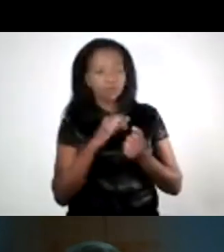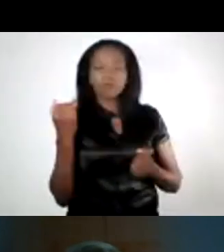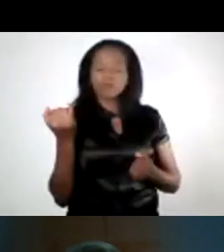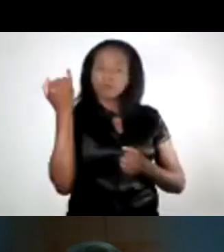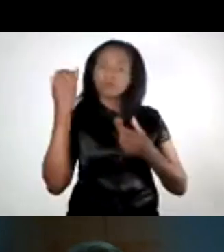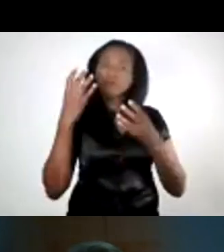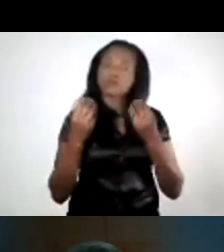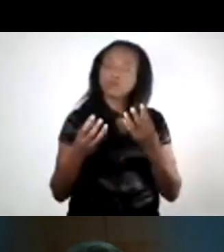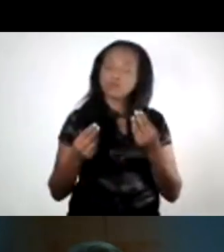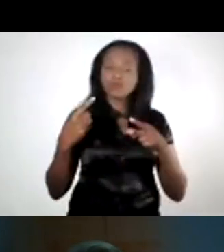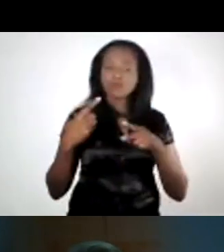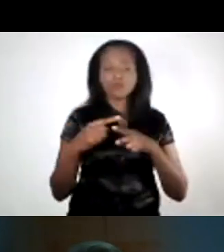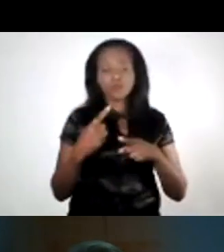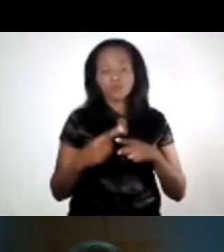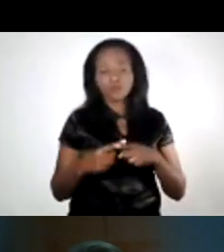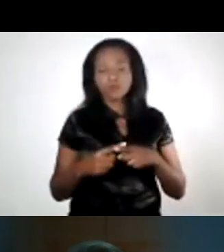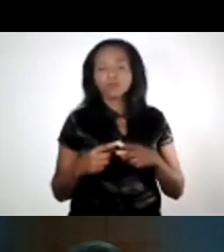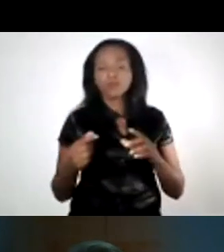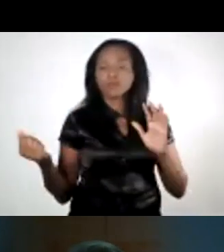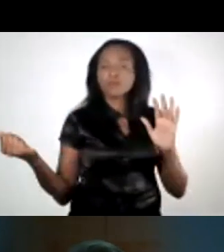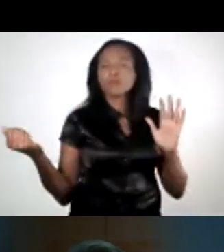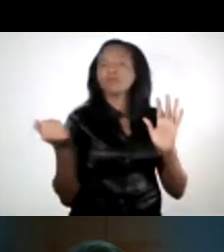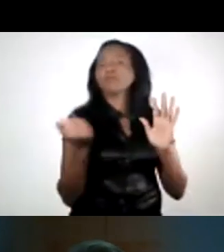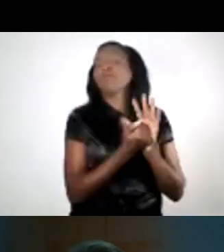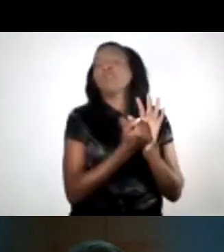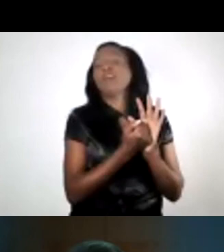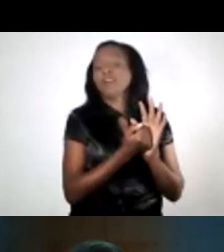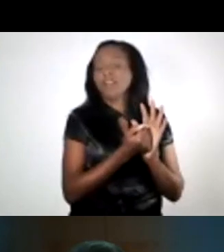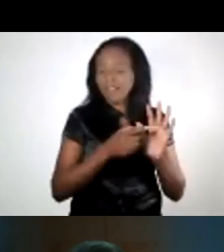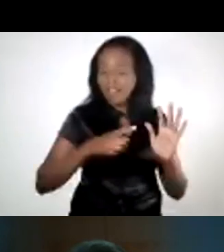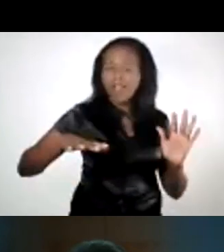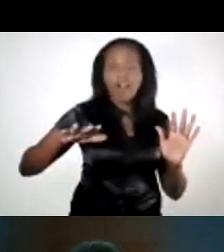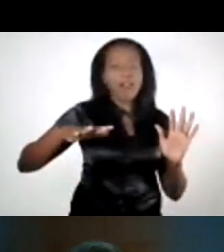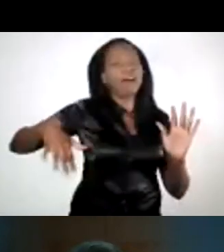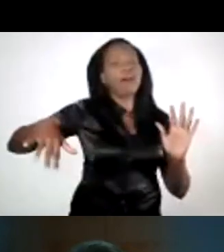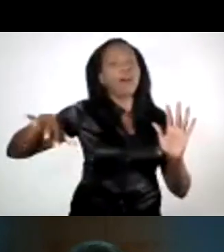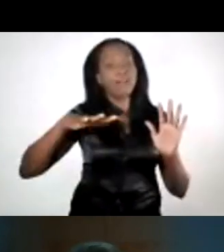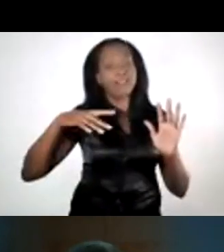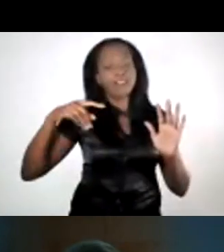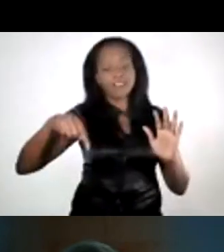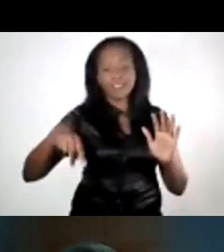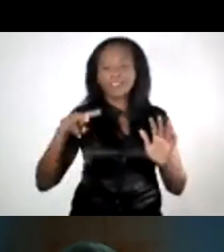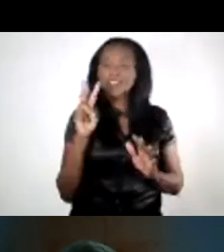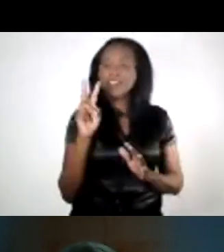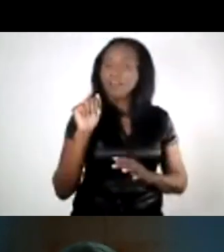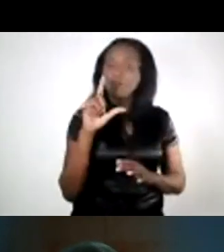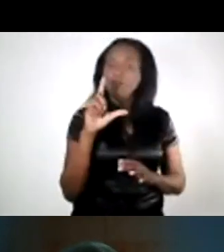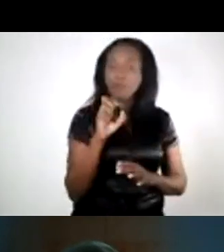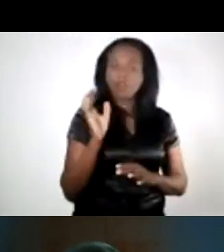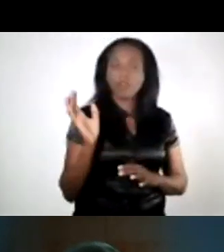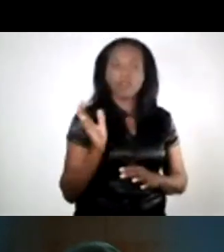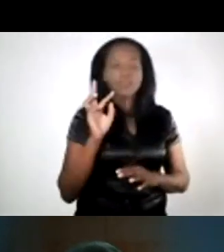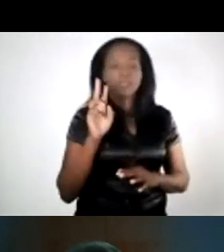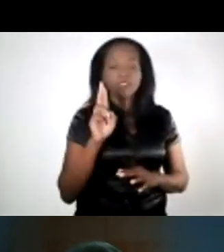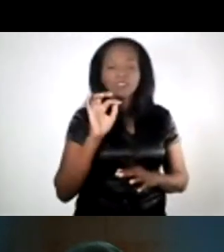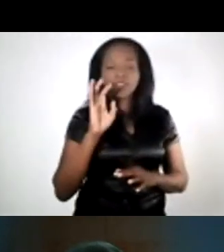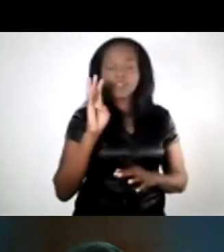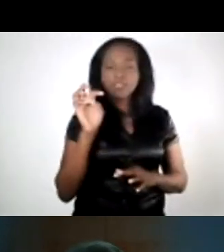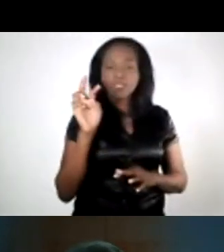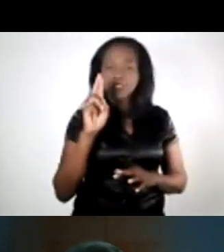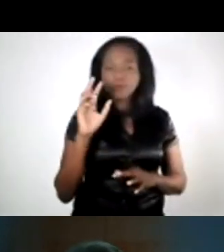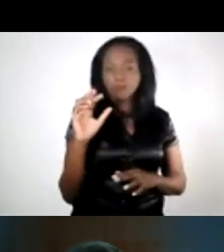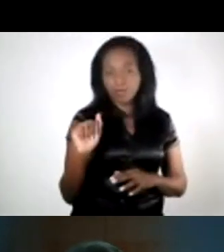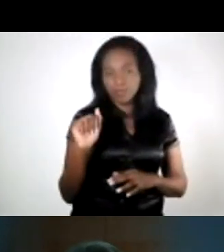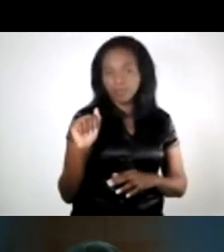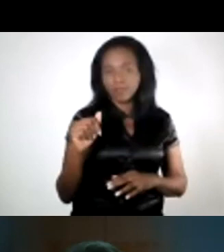conta também de marcar o nosso território do Vale do Ribeira. Eu também agradeço